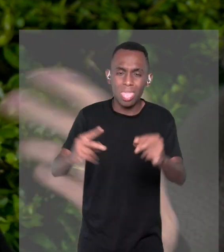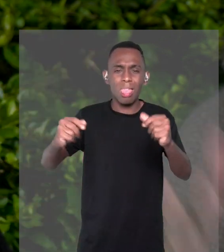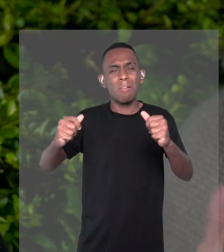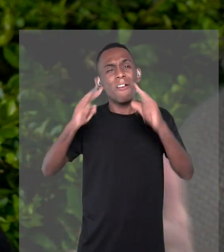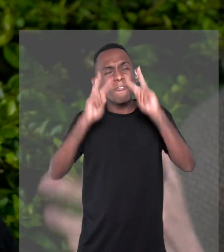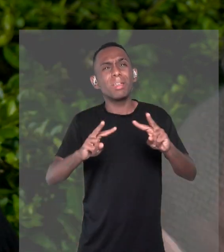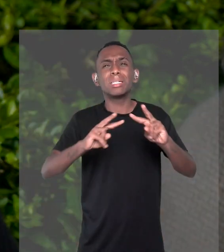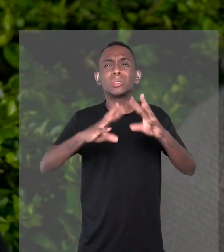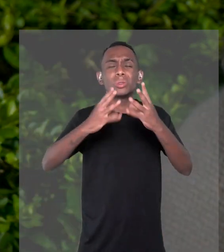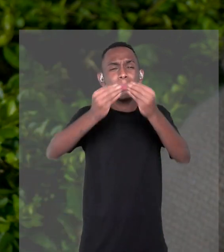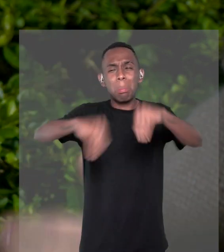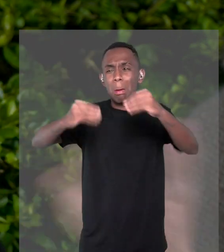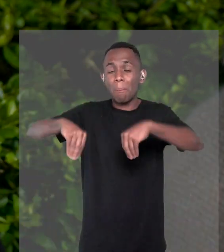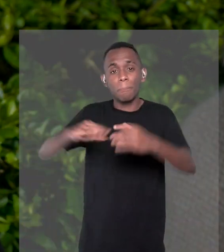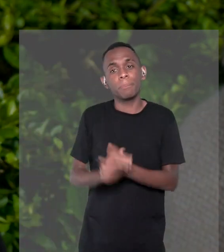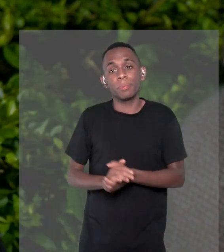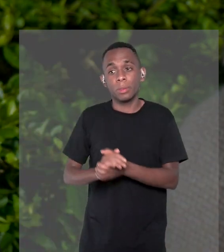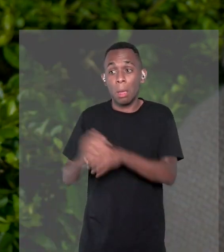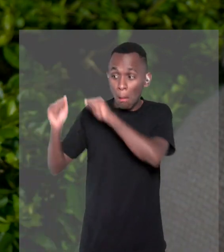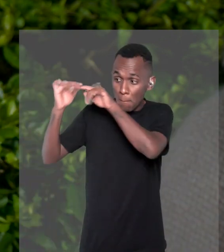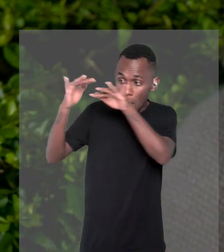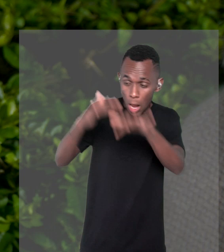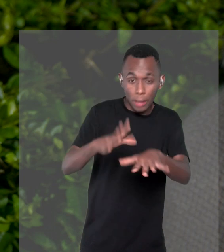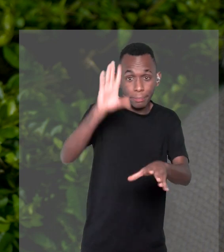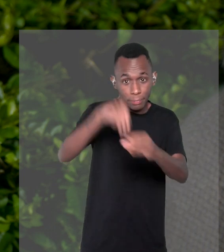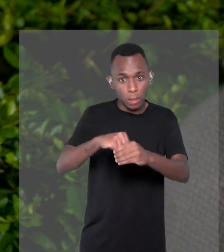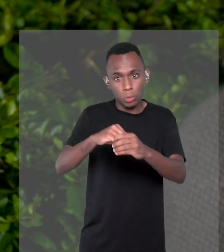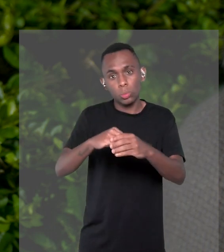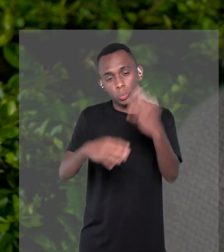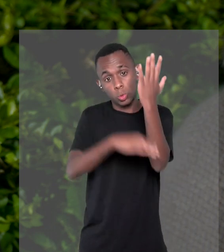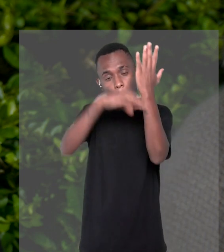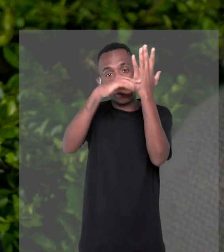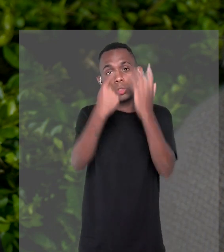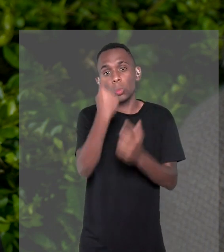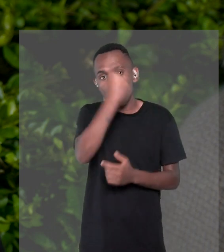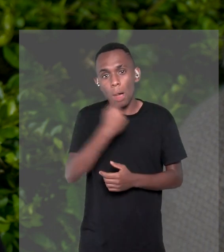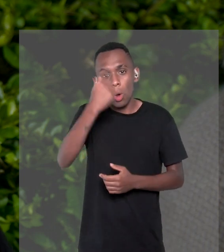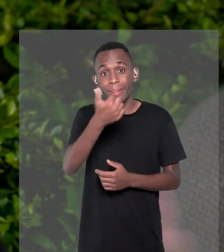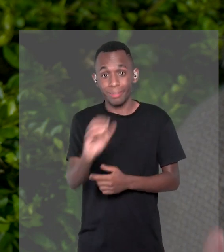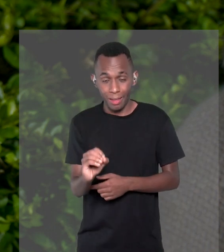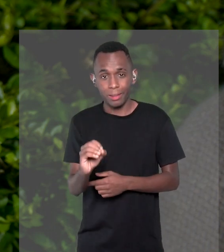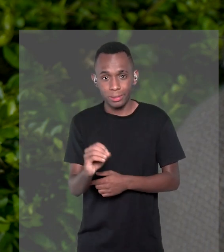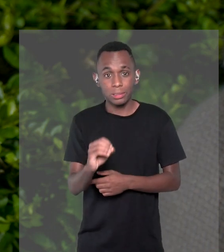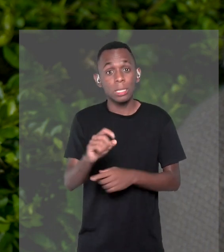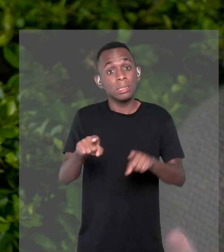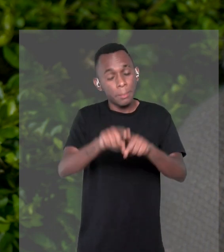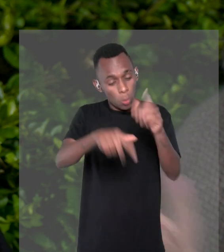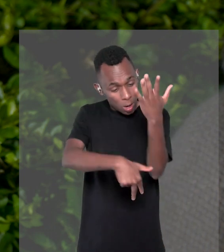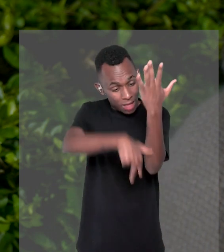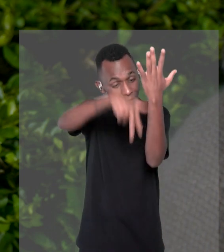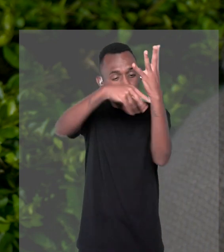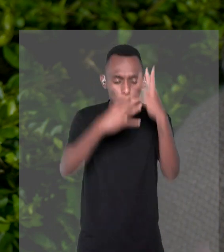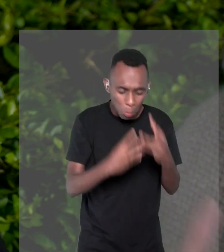simbólico, o Planalto simbólico, o Congresso simbólico, tudo que representava. E que era, na hora que a gente via tudo destruído, quer dizer,